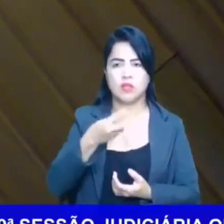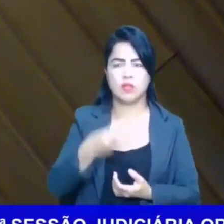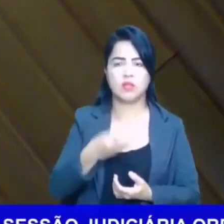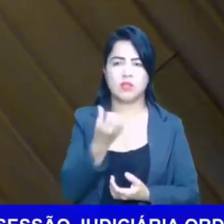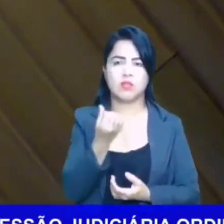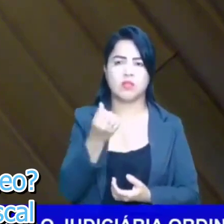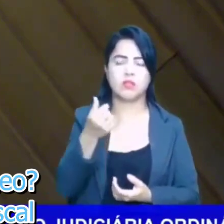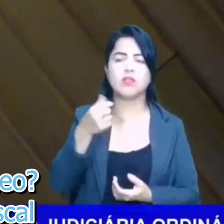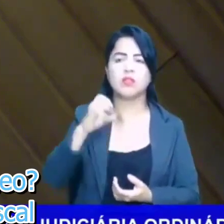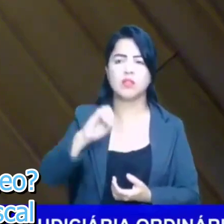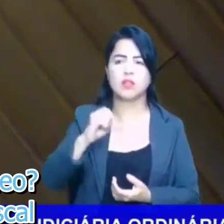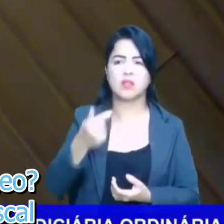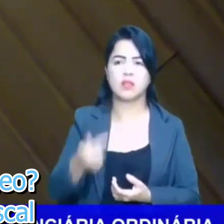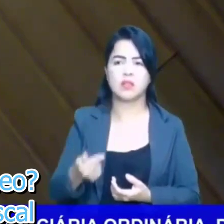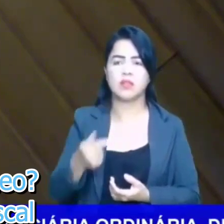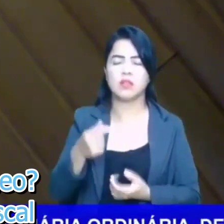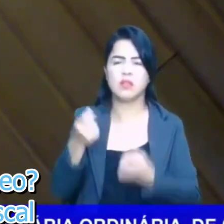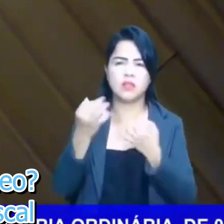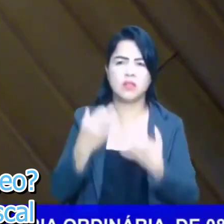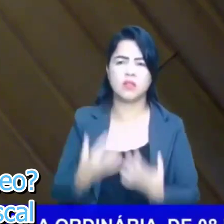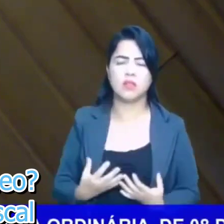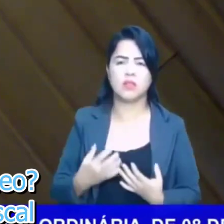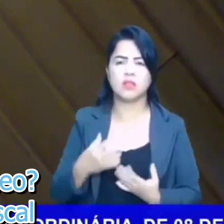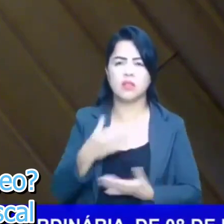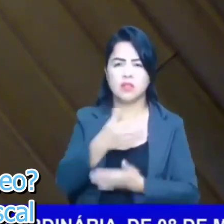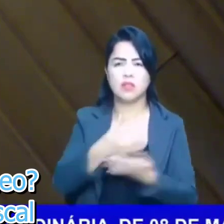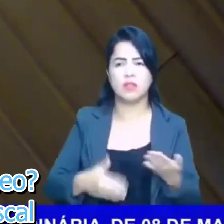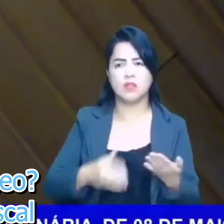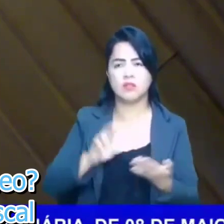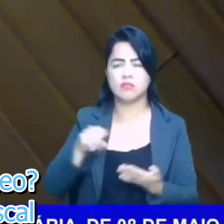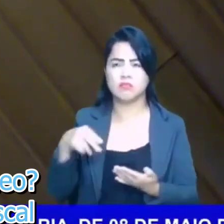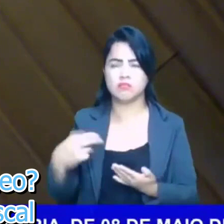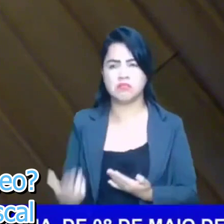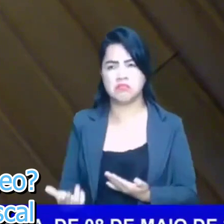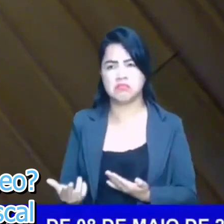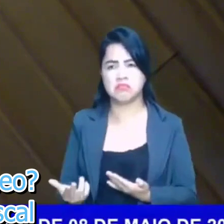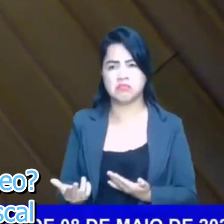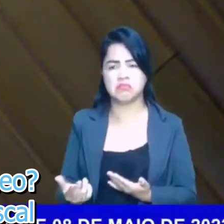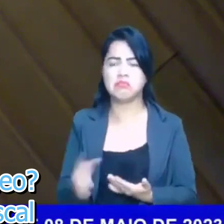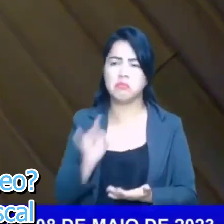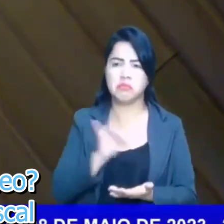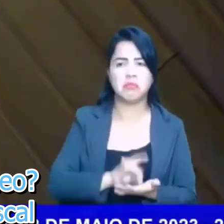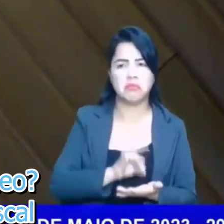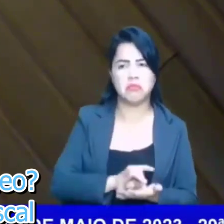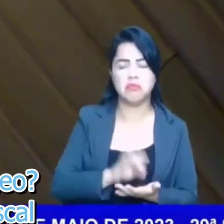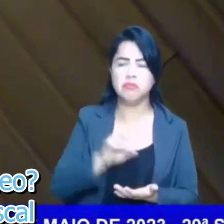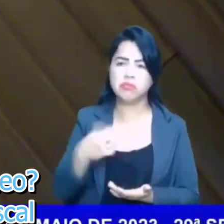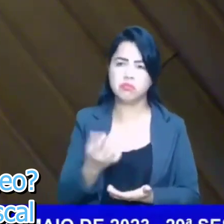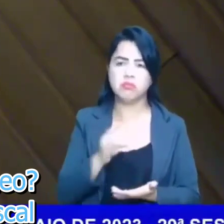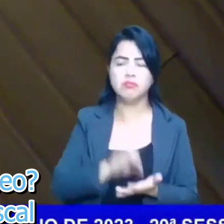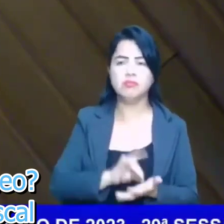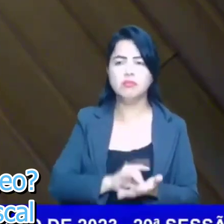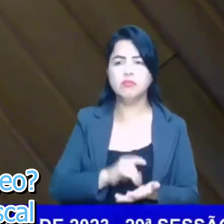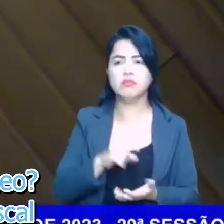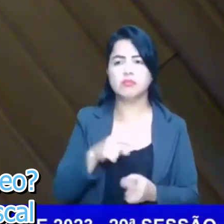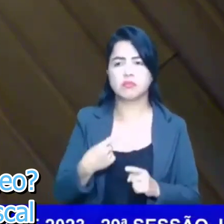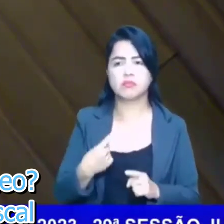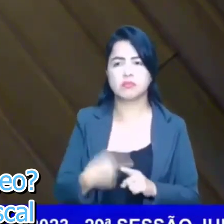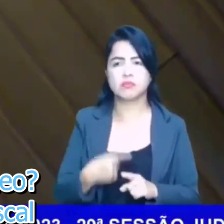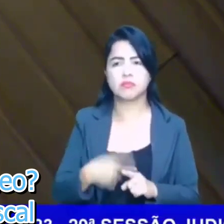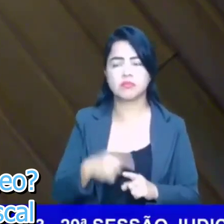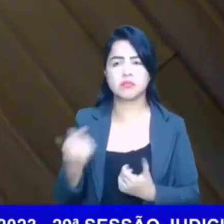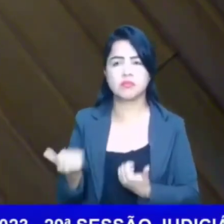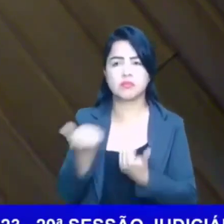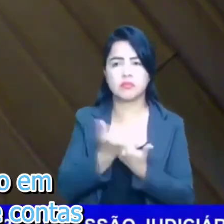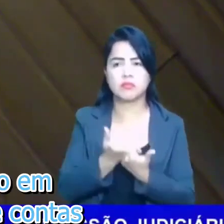para definir esse recibo, ele é idôneo ou ele não é idôneo? Porque aqui ele está